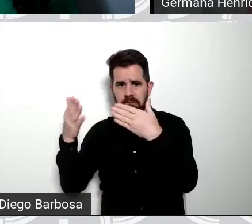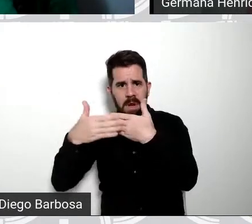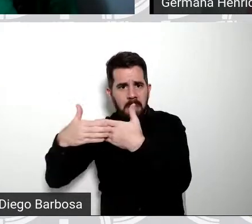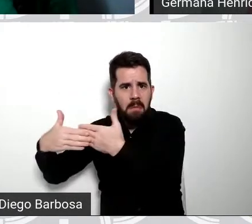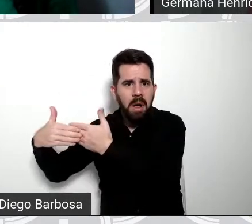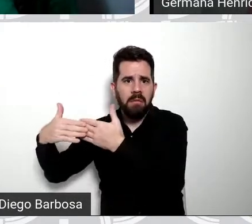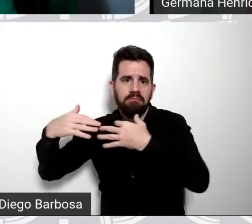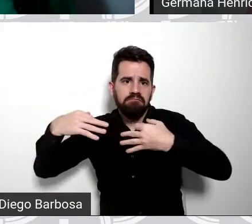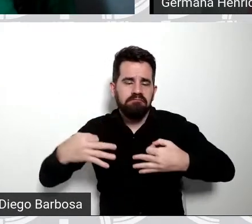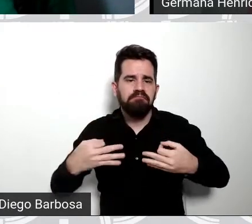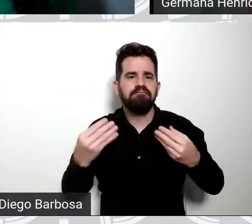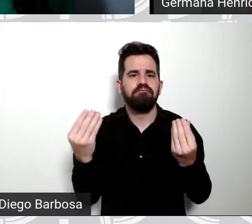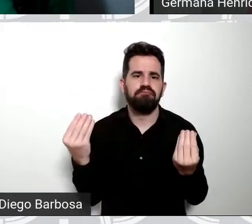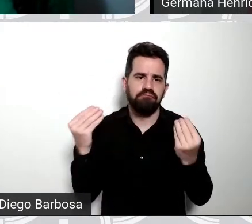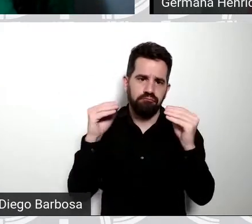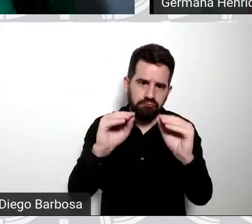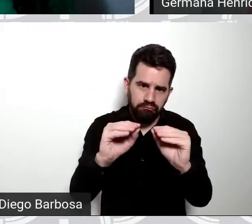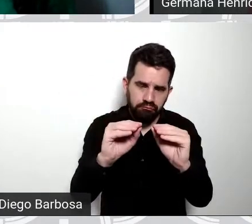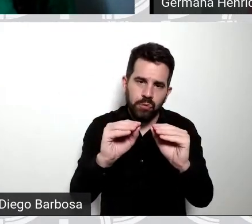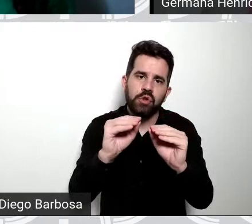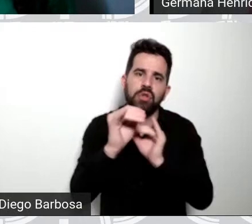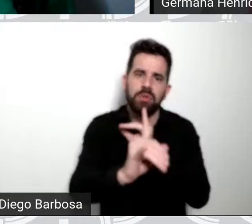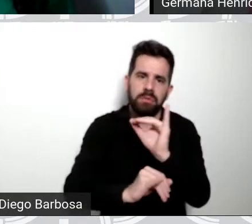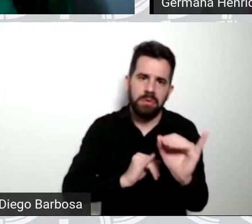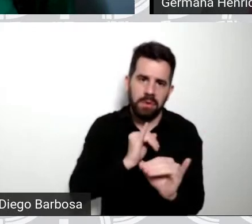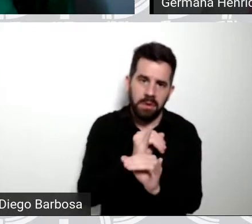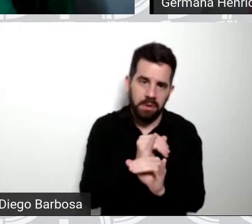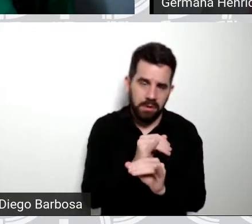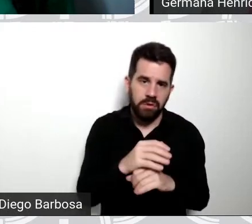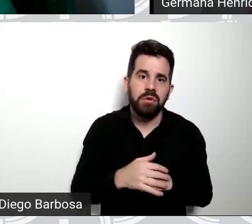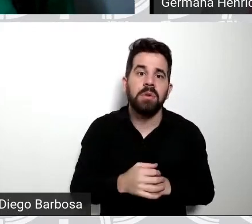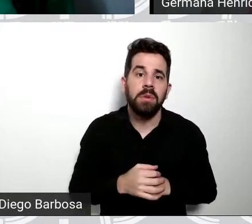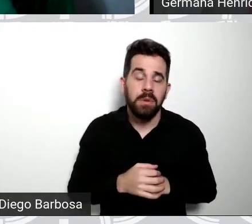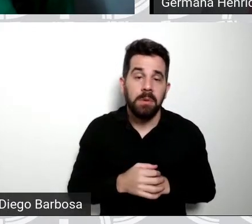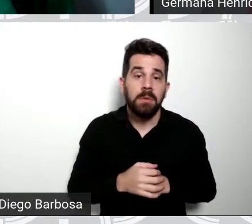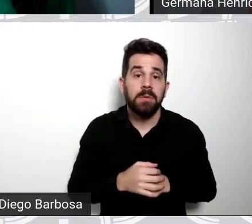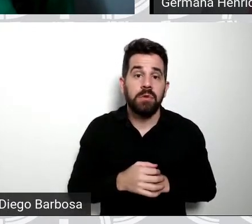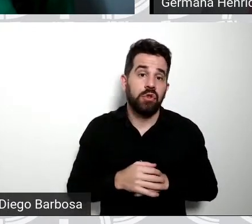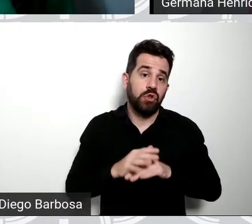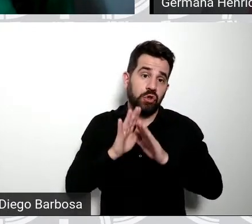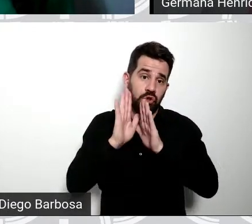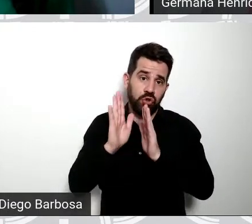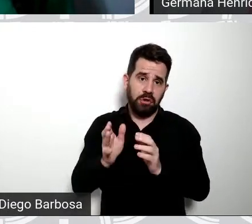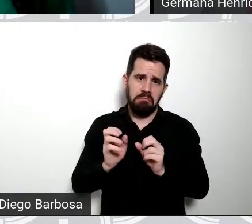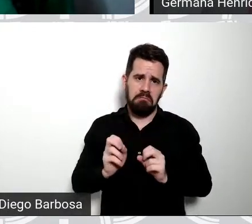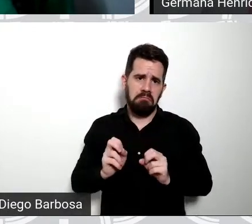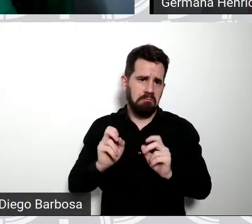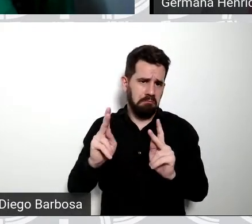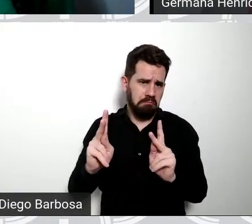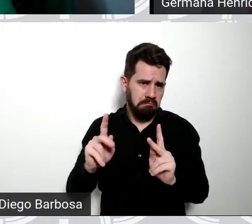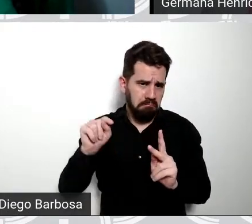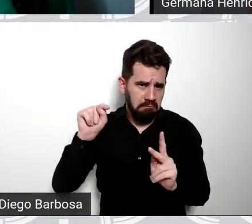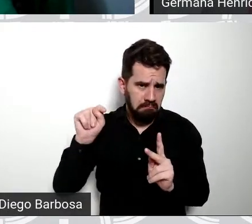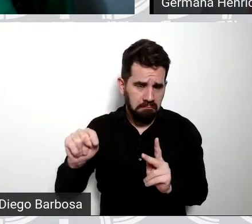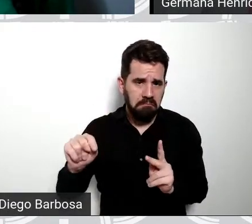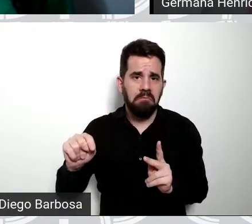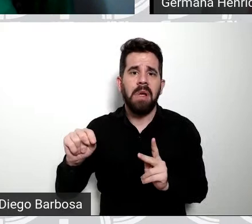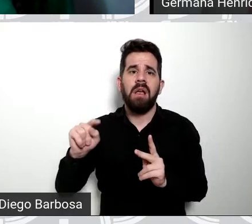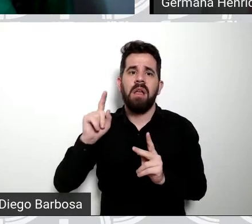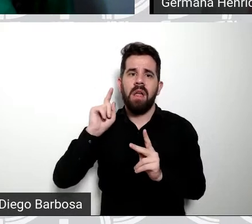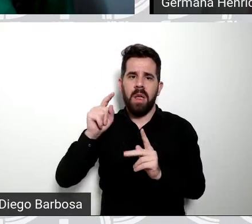Nós temos feito, sim, esse estado da arte. Então, nesse aspecto, eu acho que o Netlit tem cumprido devagarzinho